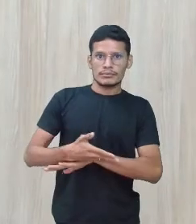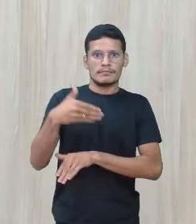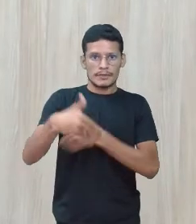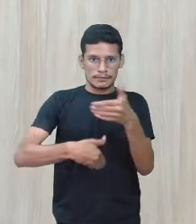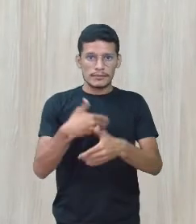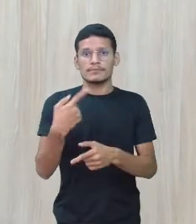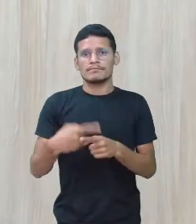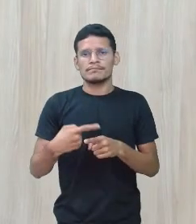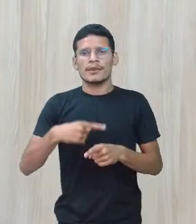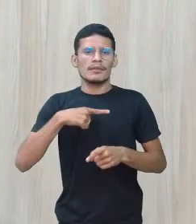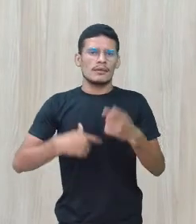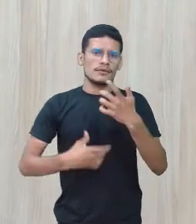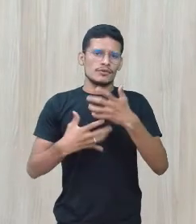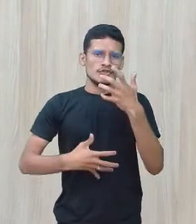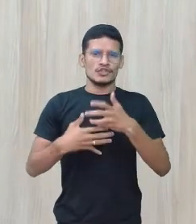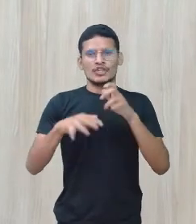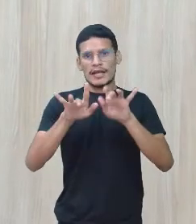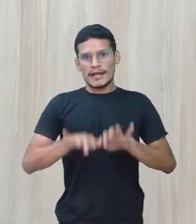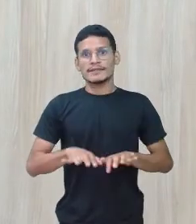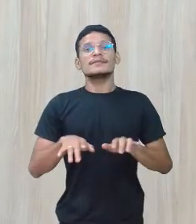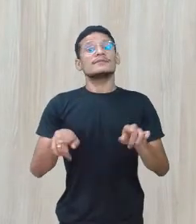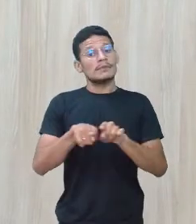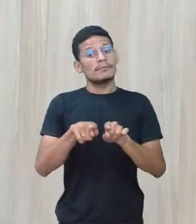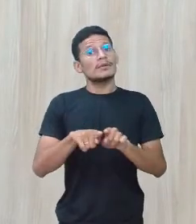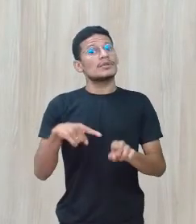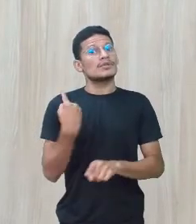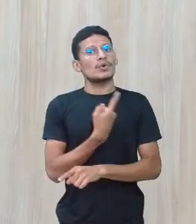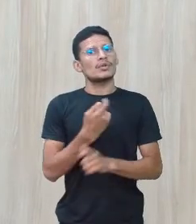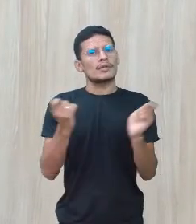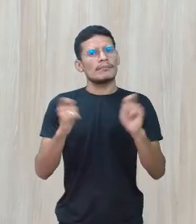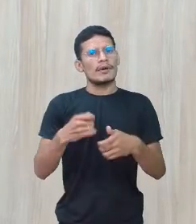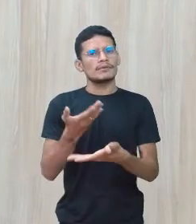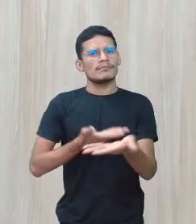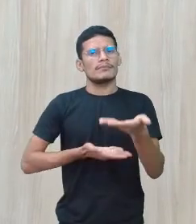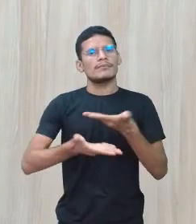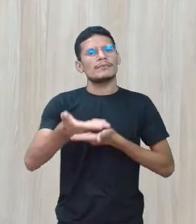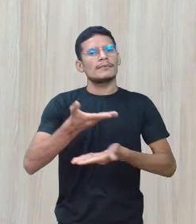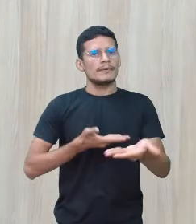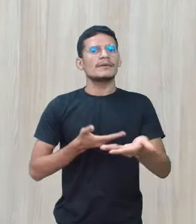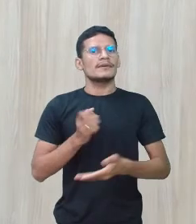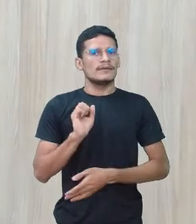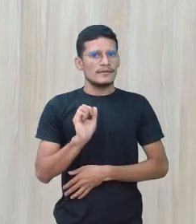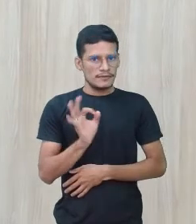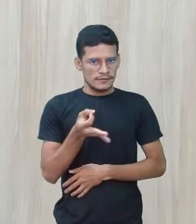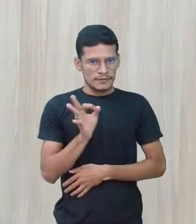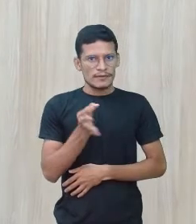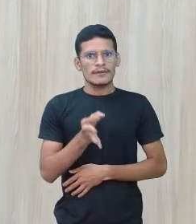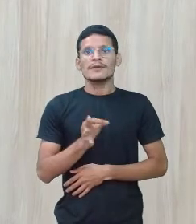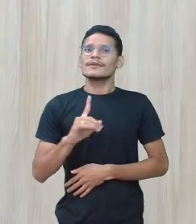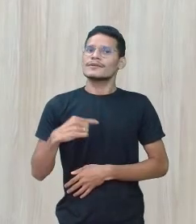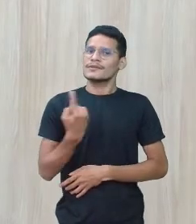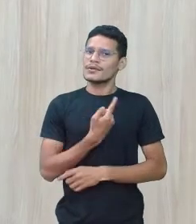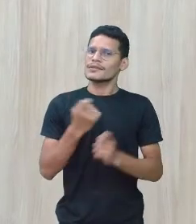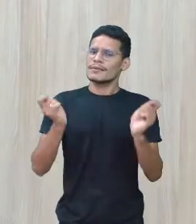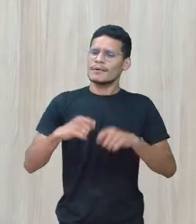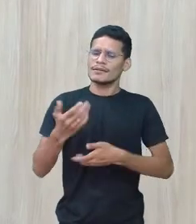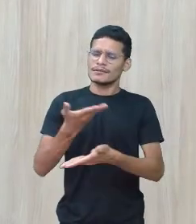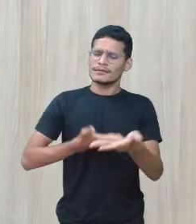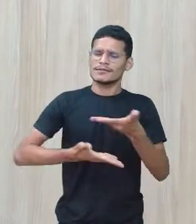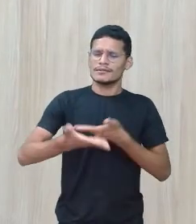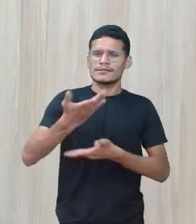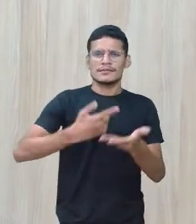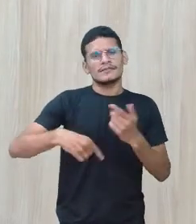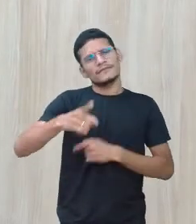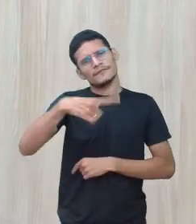lá a gente tem o chat. E no chat a gente pode ter o quê? Trocas, não é? E a gente pode ter várias trocas e vocês